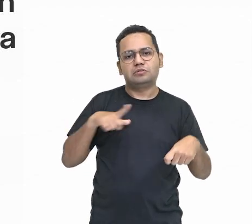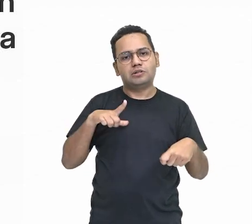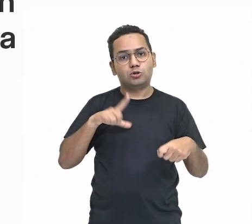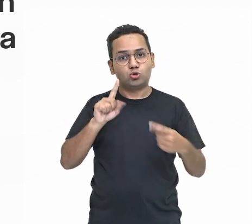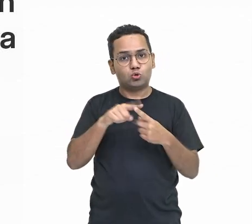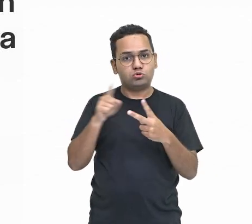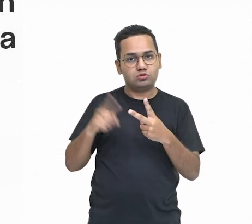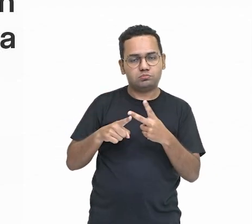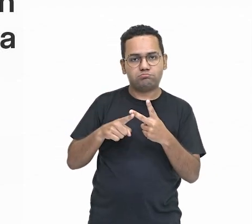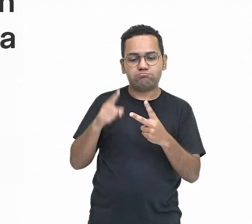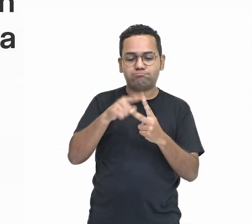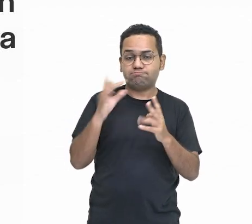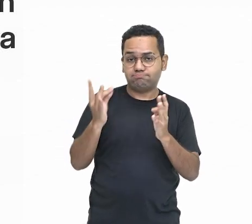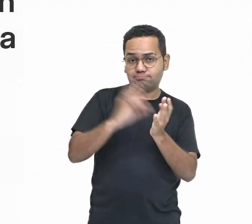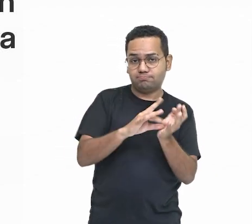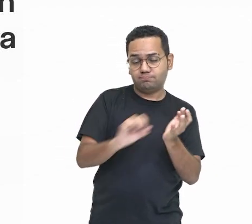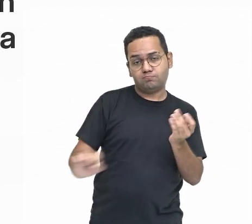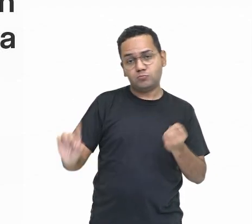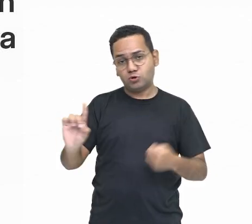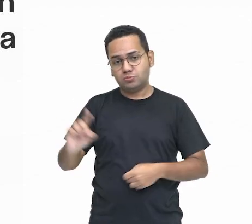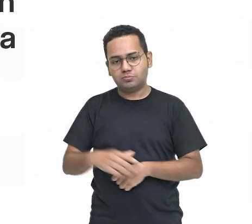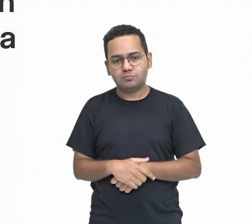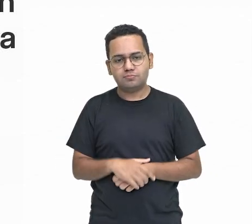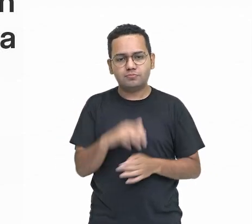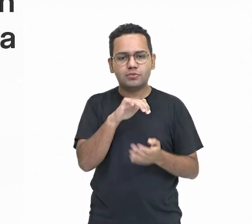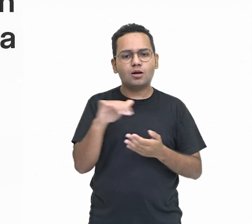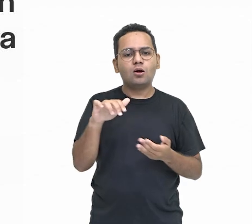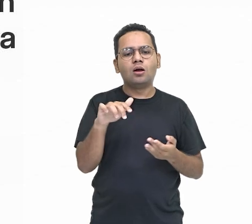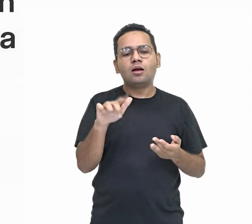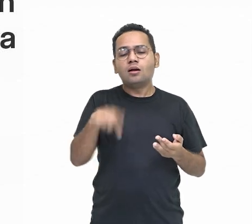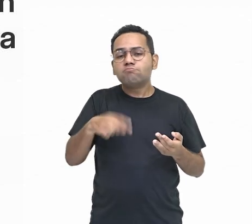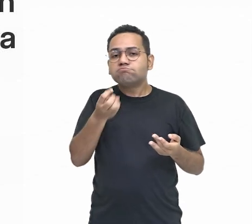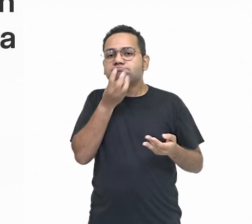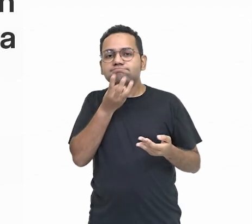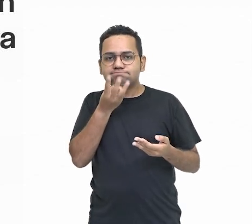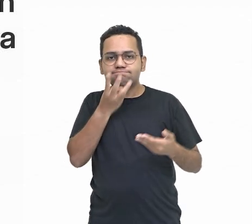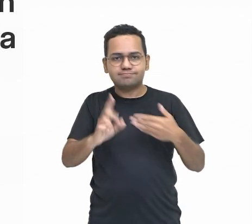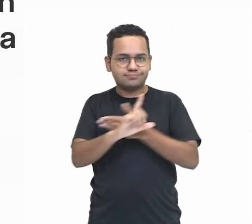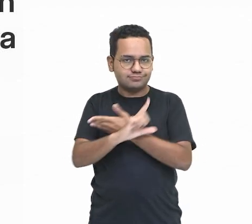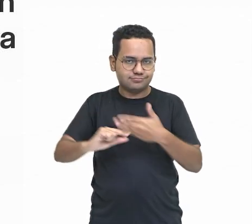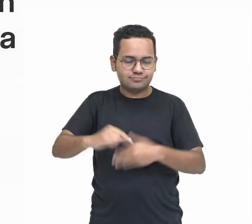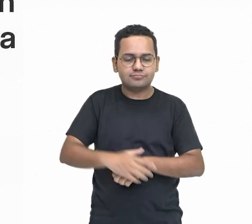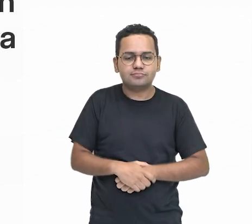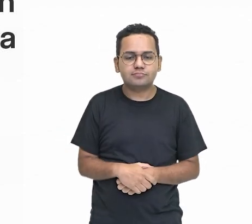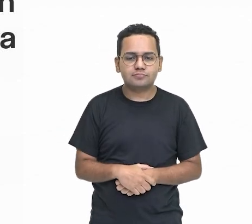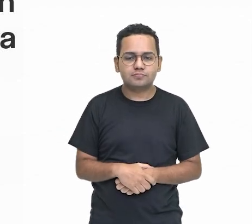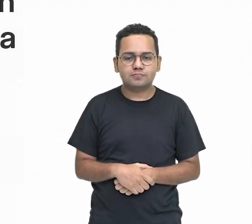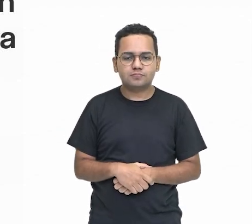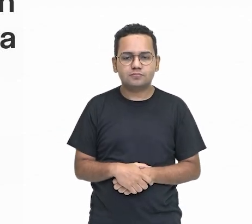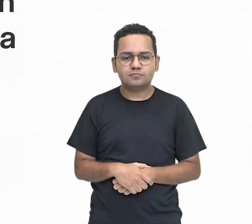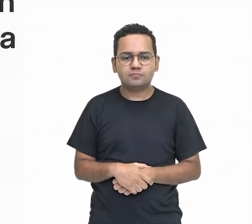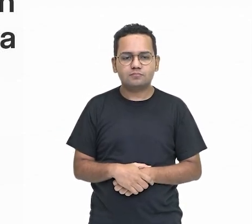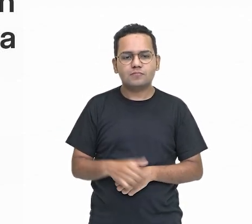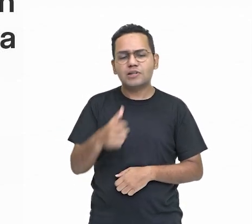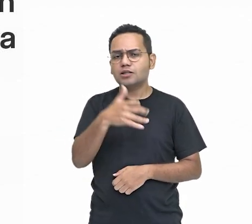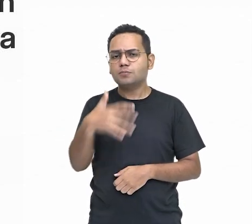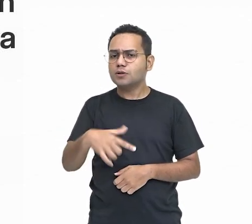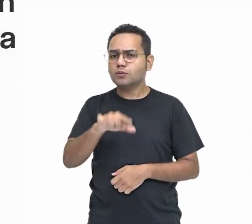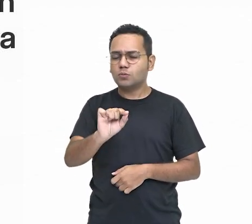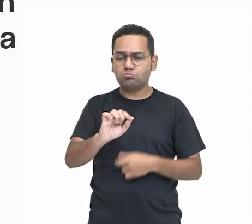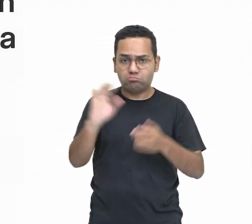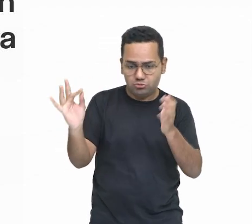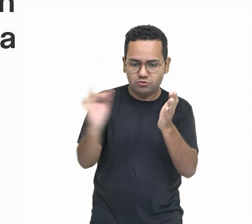não, né? De acordo com Max Weber, que é um teórico da sociologia, um dos clássicos, elas são